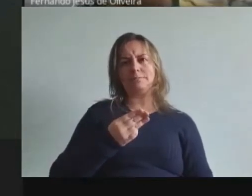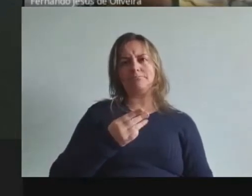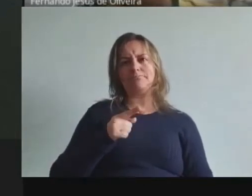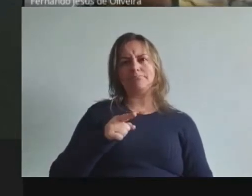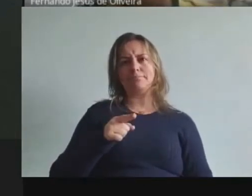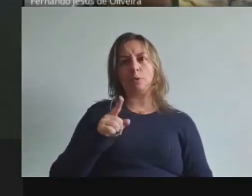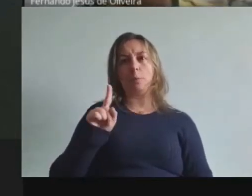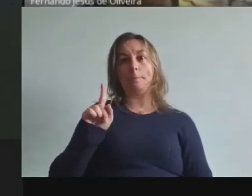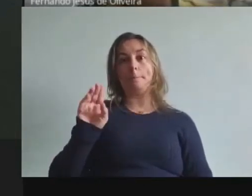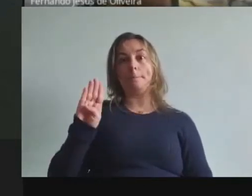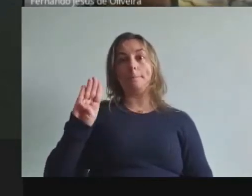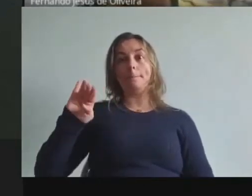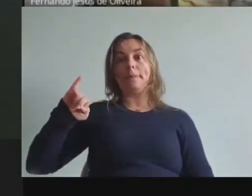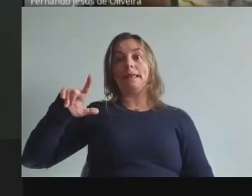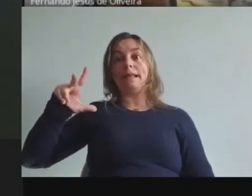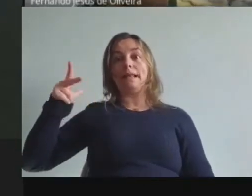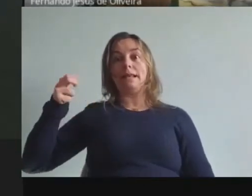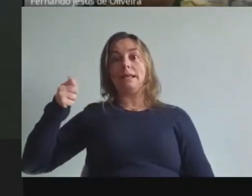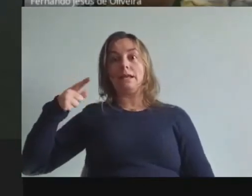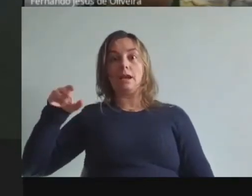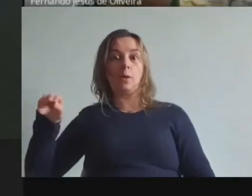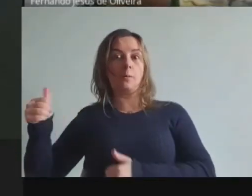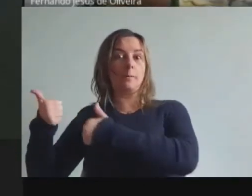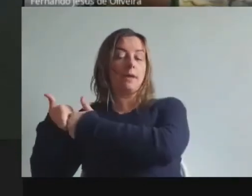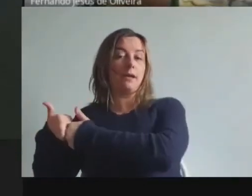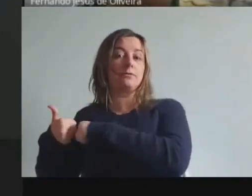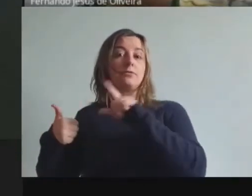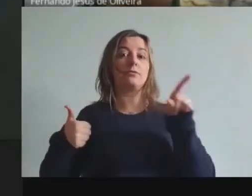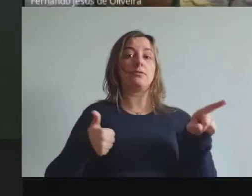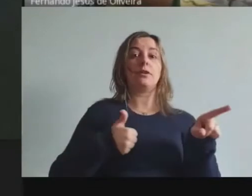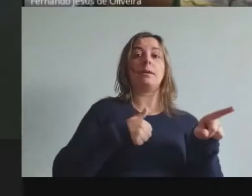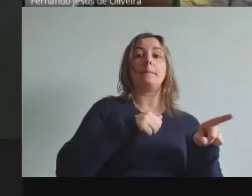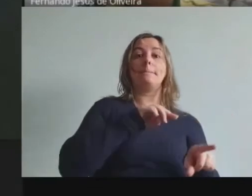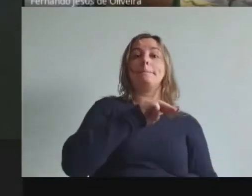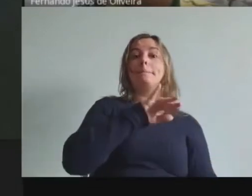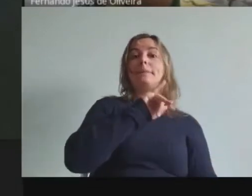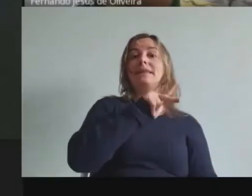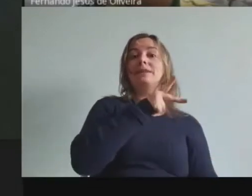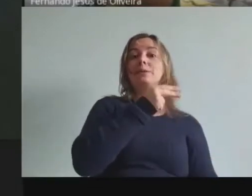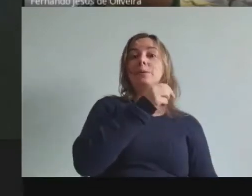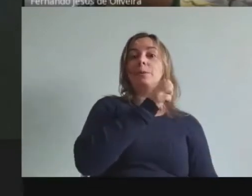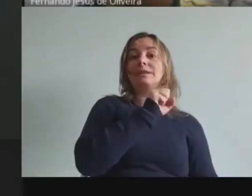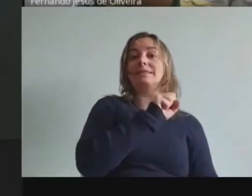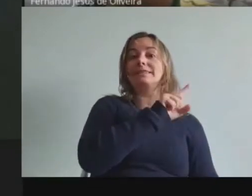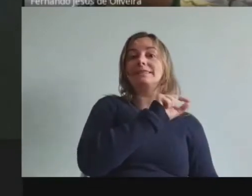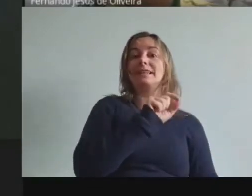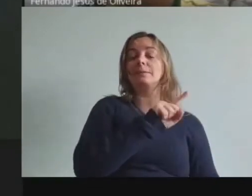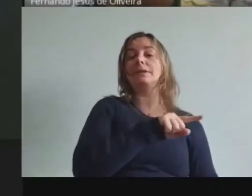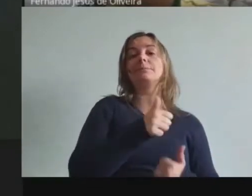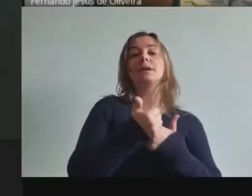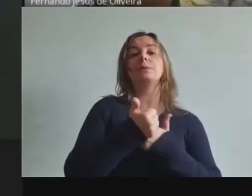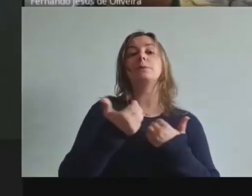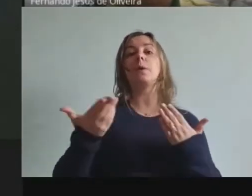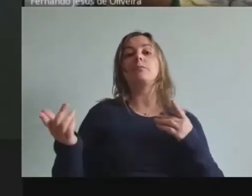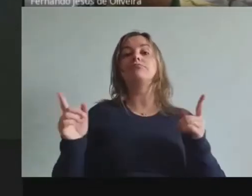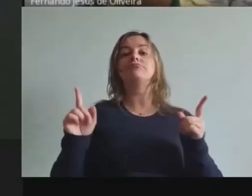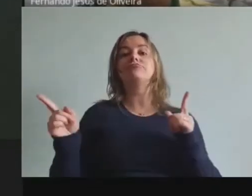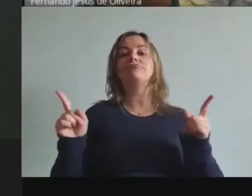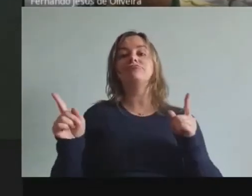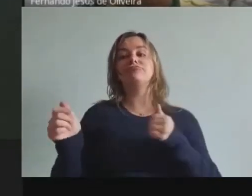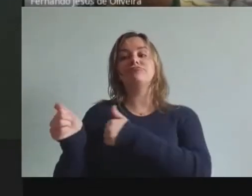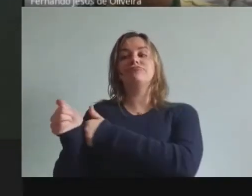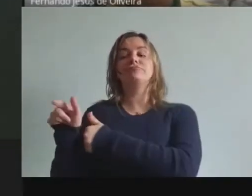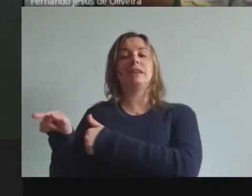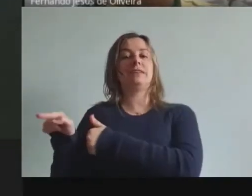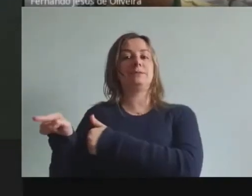100 milhões? Está mais perto de 1 bilhão, né? Então, está mais perto de 10 a nona, porque 10 a nona